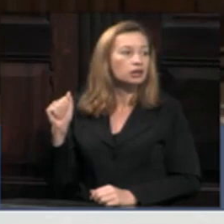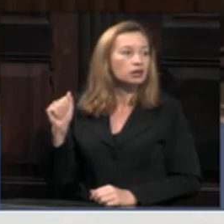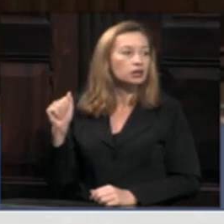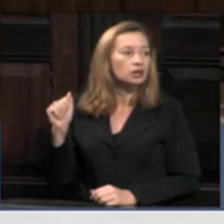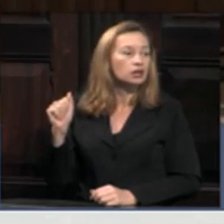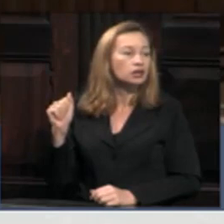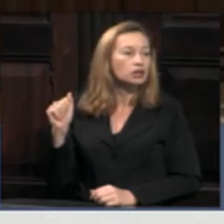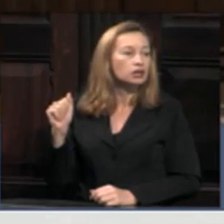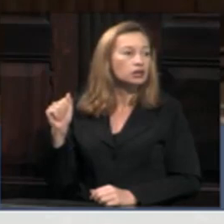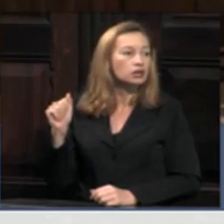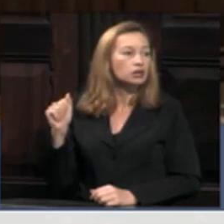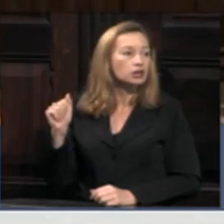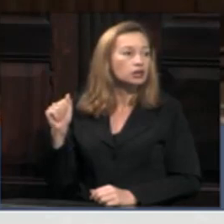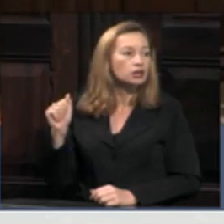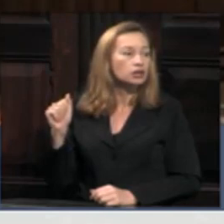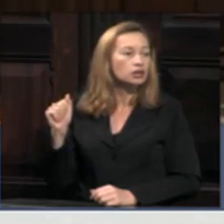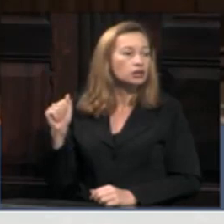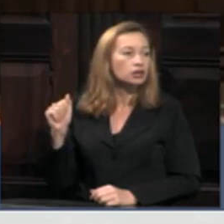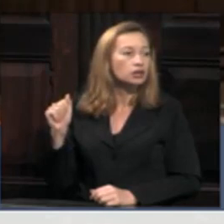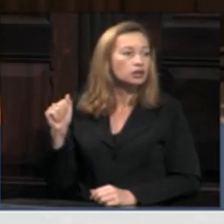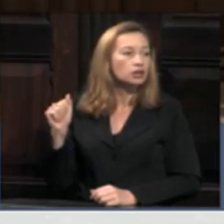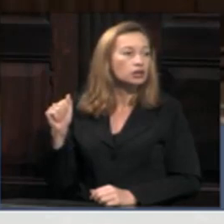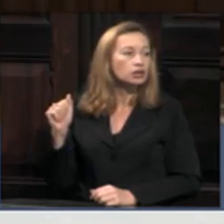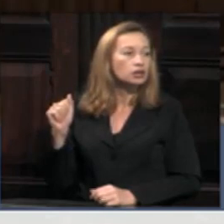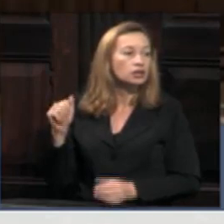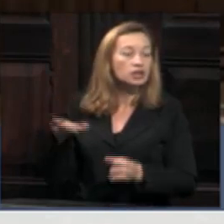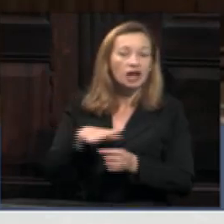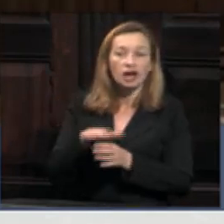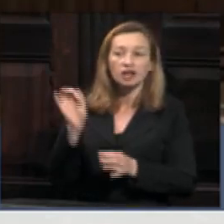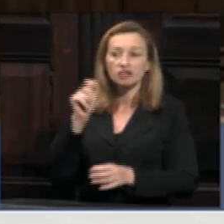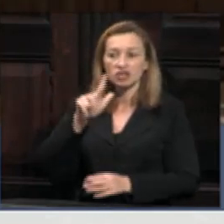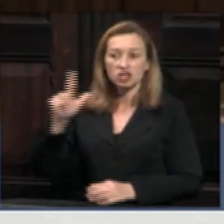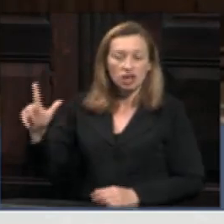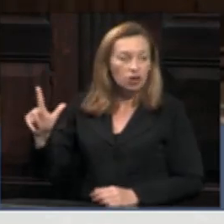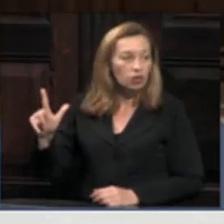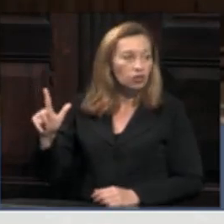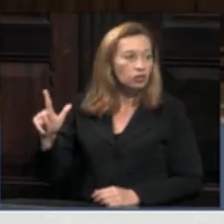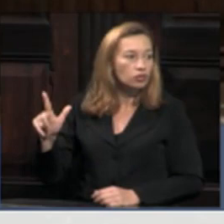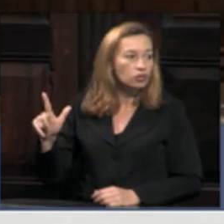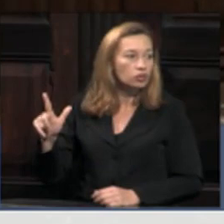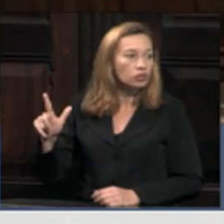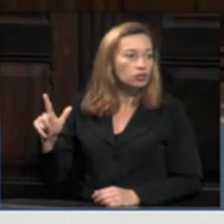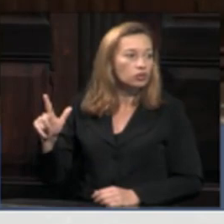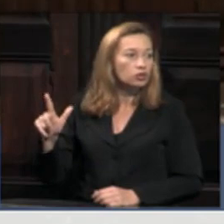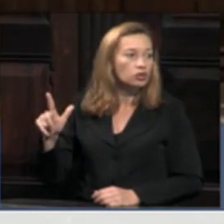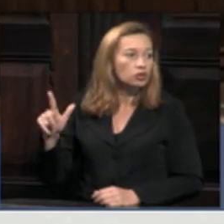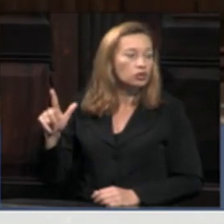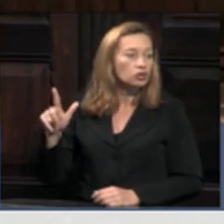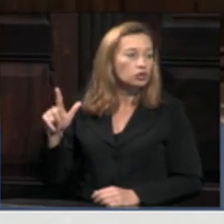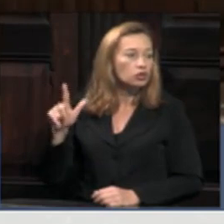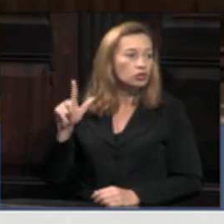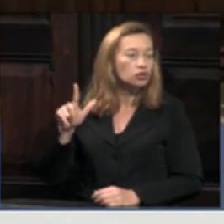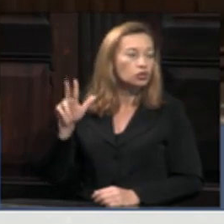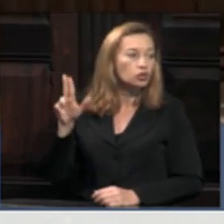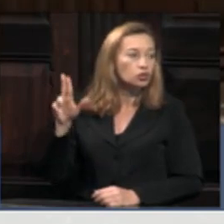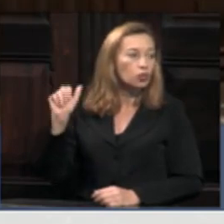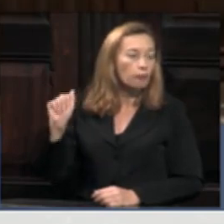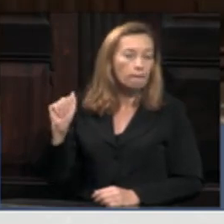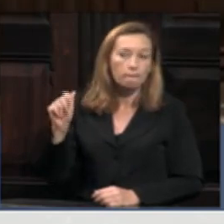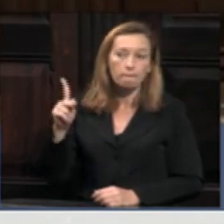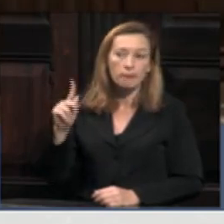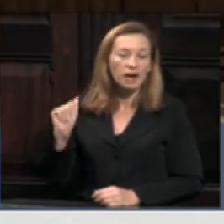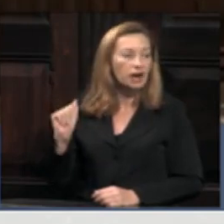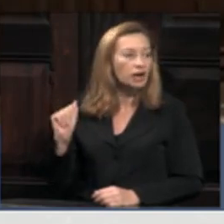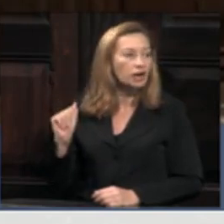botar lupa nos benefícios fiscais. Lupa não é como estão usando só hoje